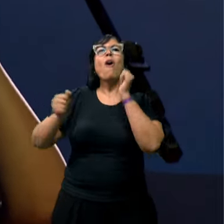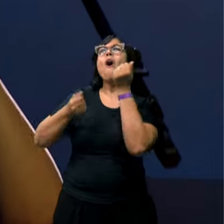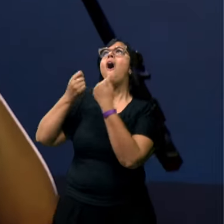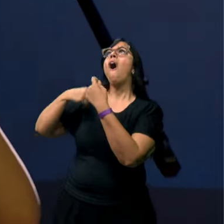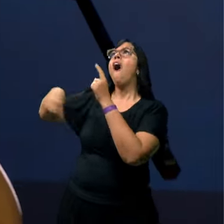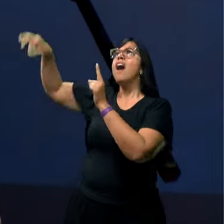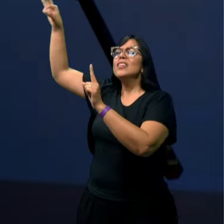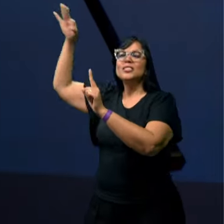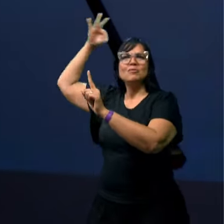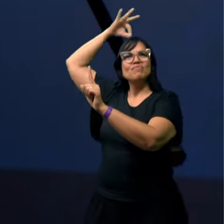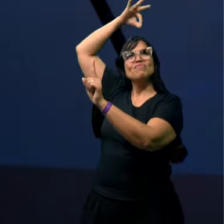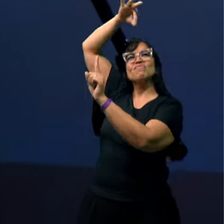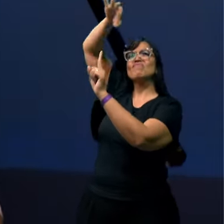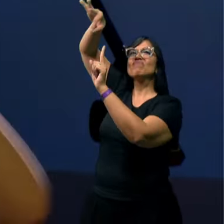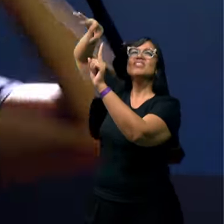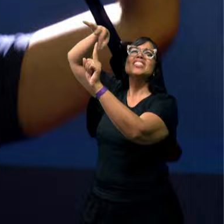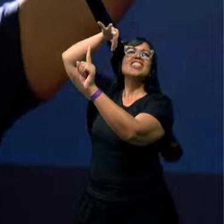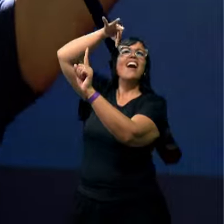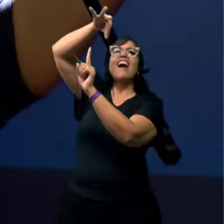Santo,